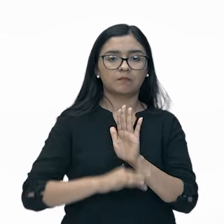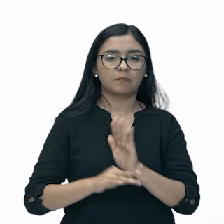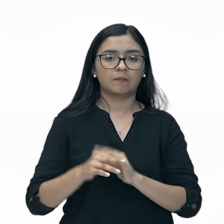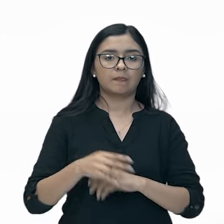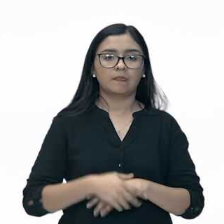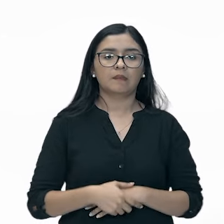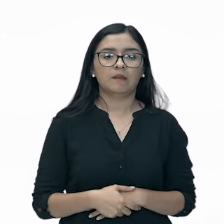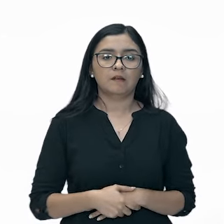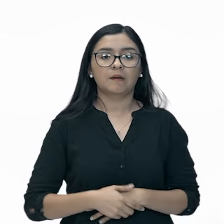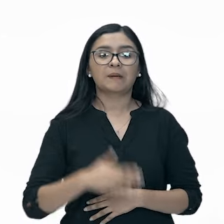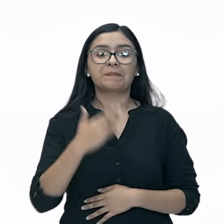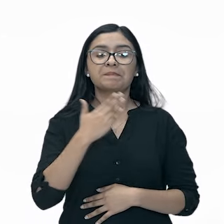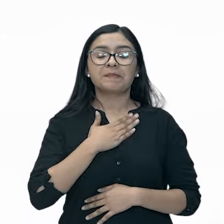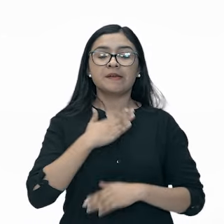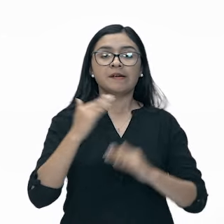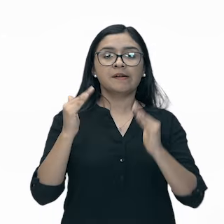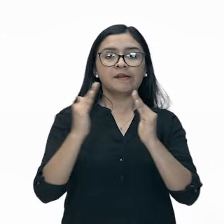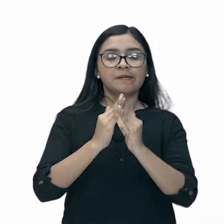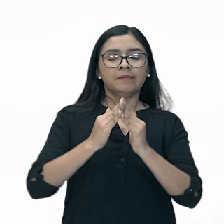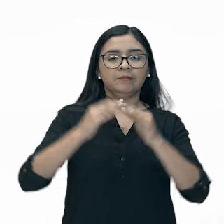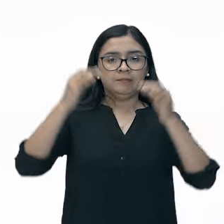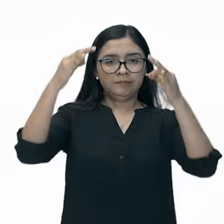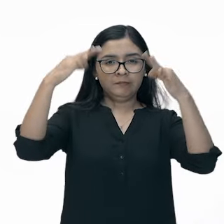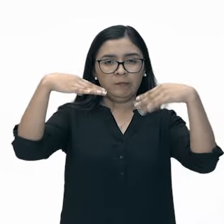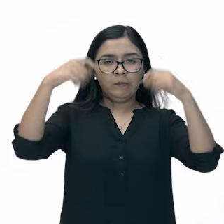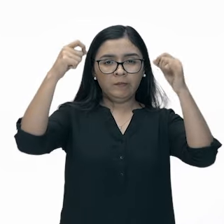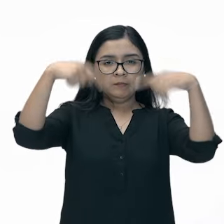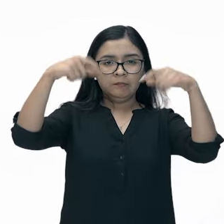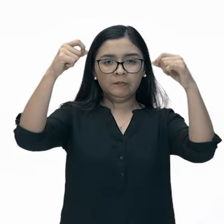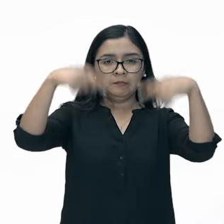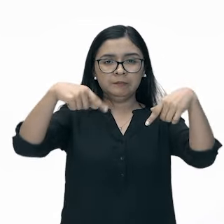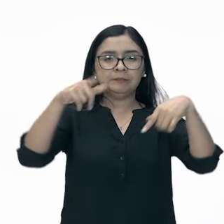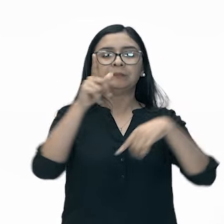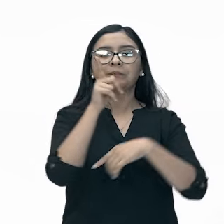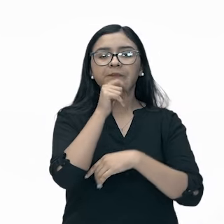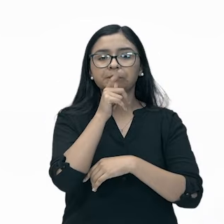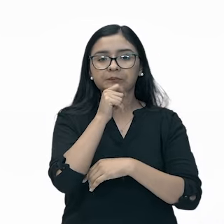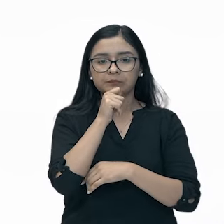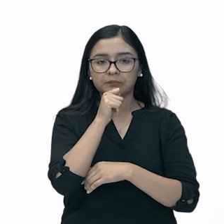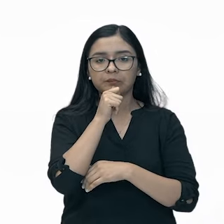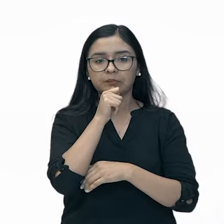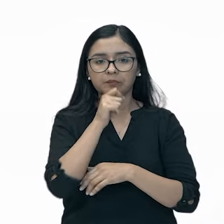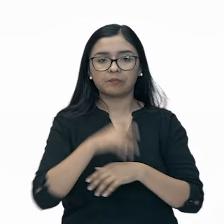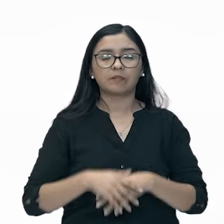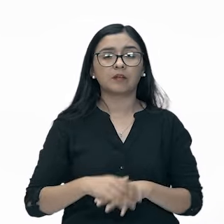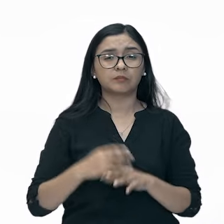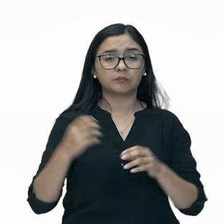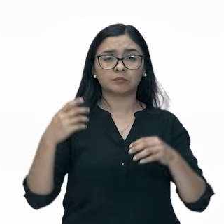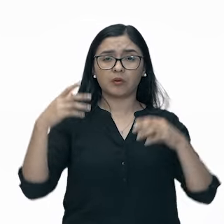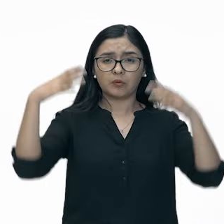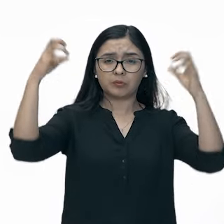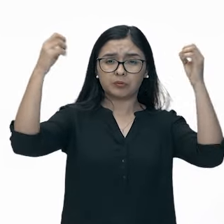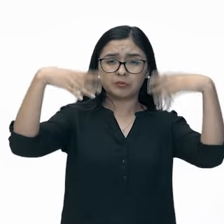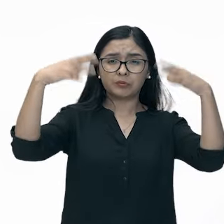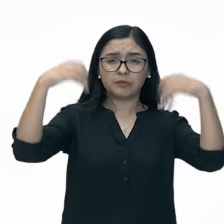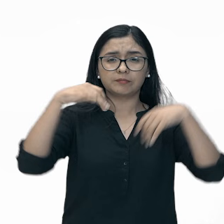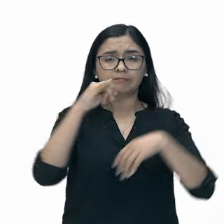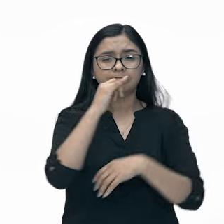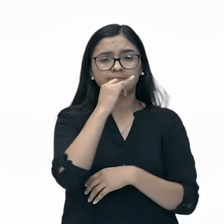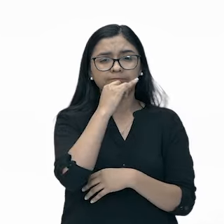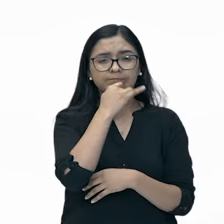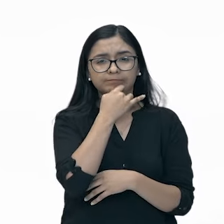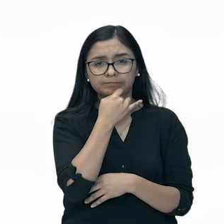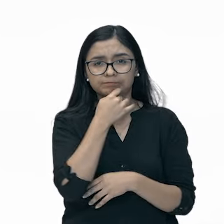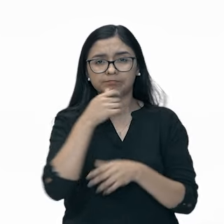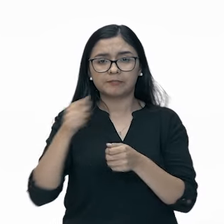casa tem goteiras pingam daqui pingam de lá quando chove é uma tristeza Pegue um